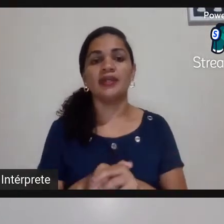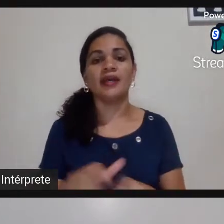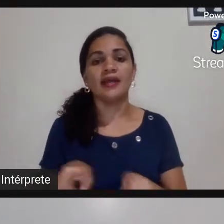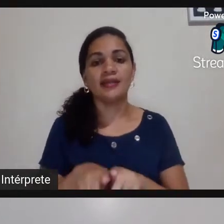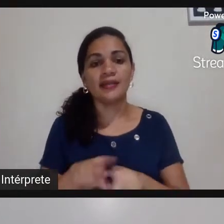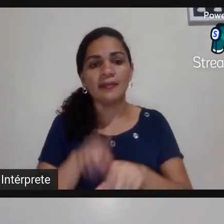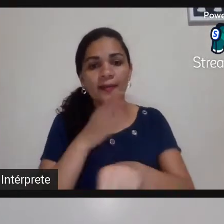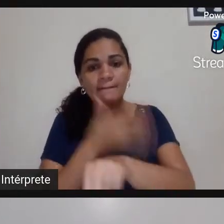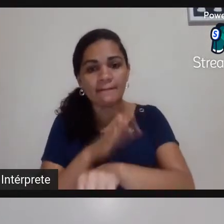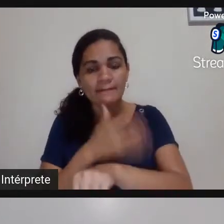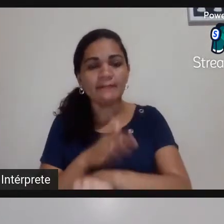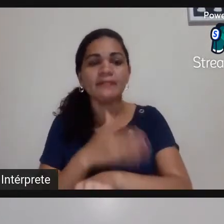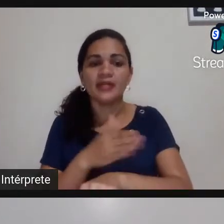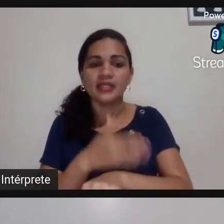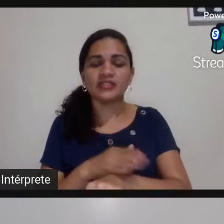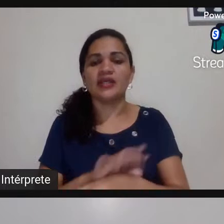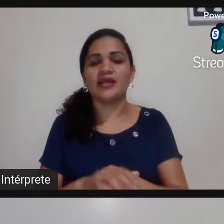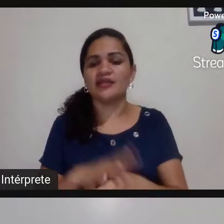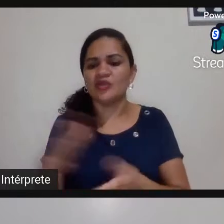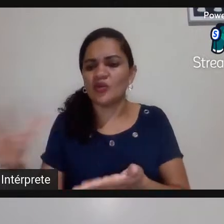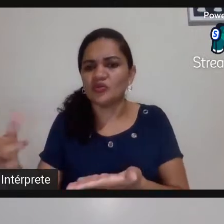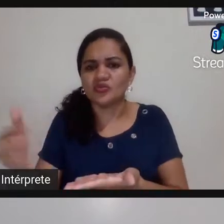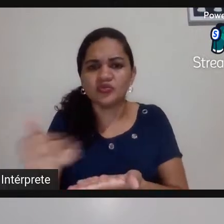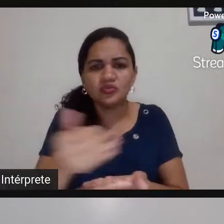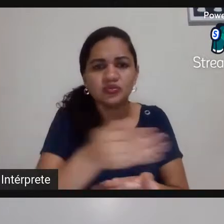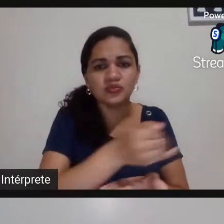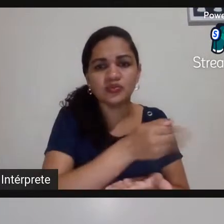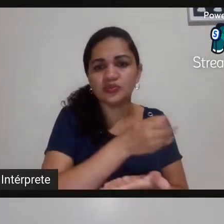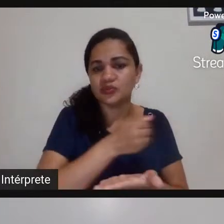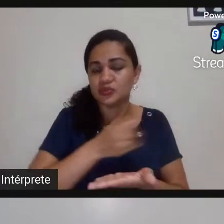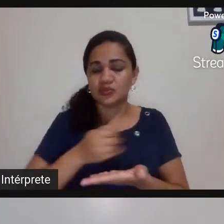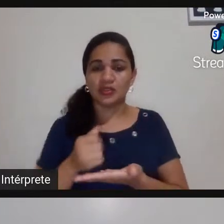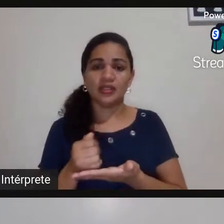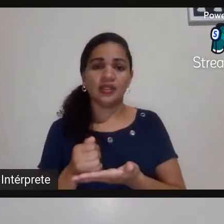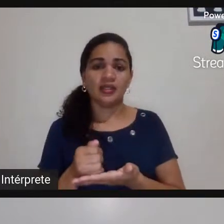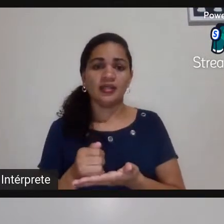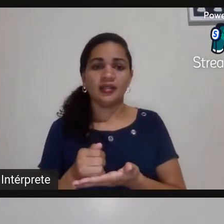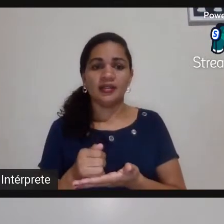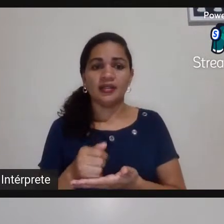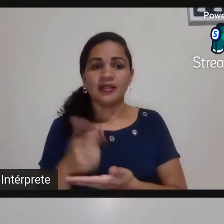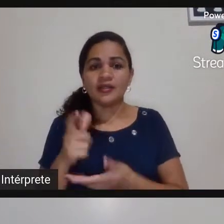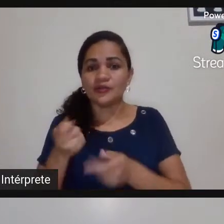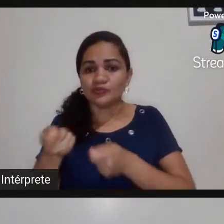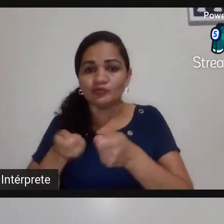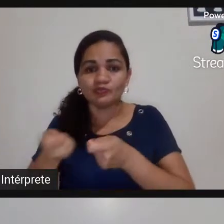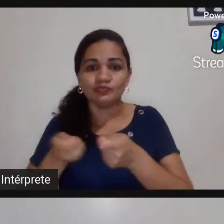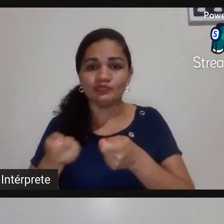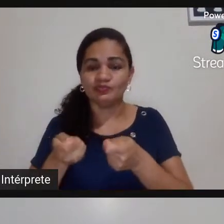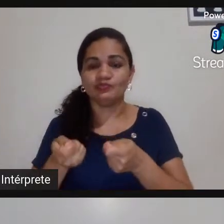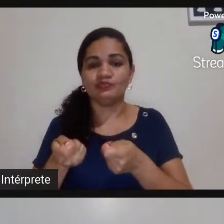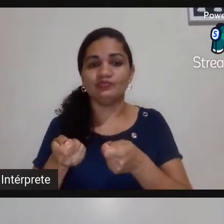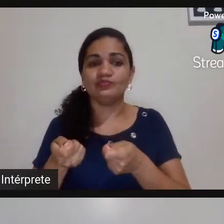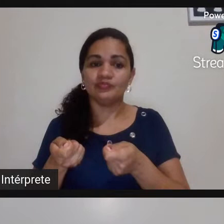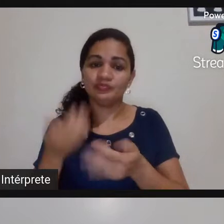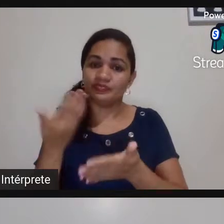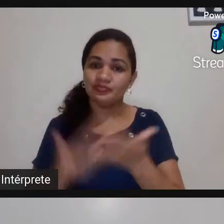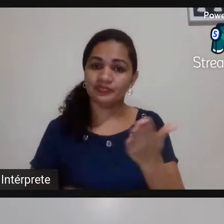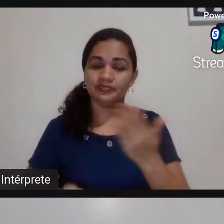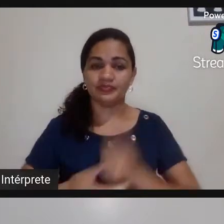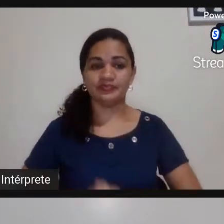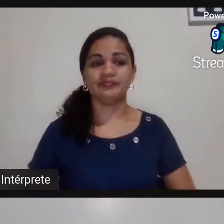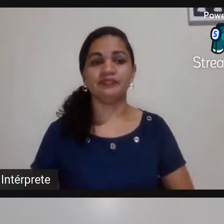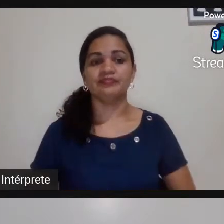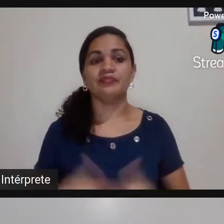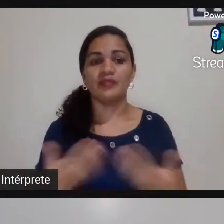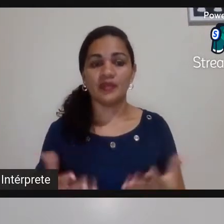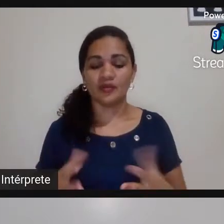não é somente começar a continuar Consul e desenfreadamente que foi que você bem citou é e esse agregando mas eu tenho que pensar agora tá mas